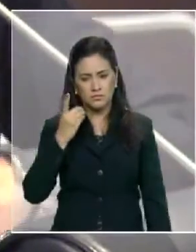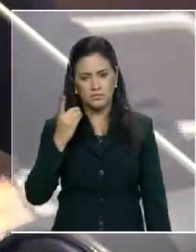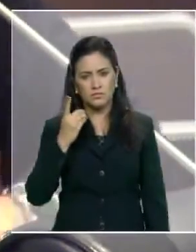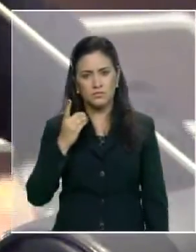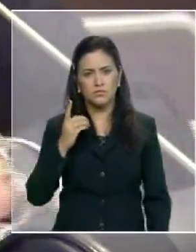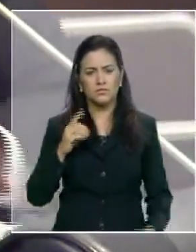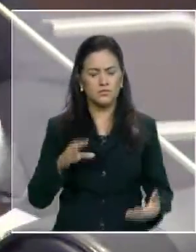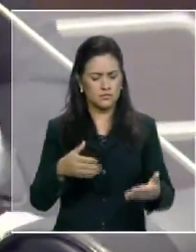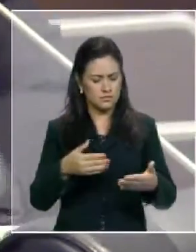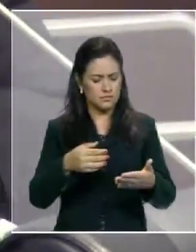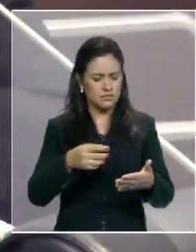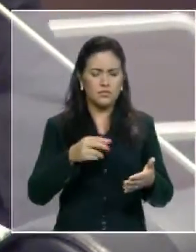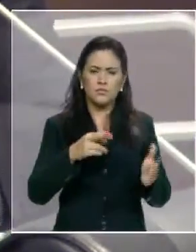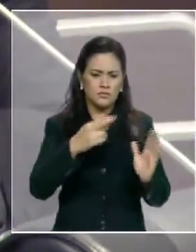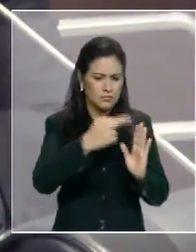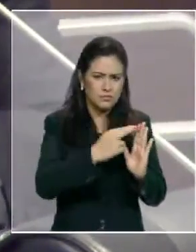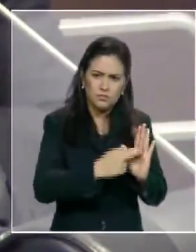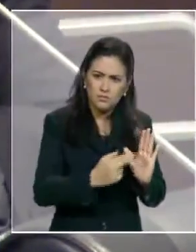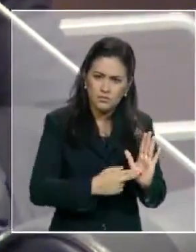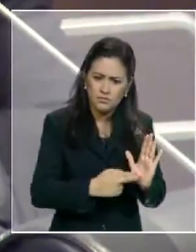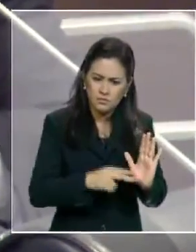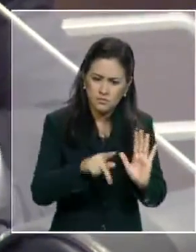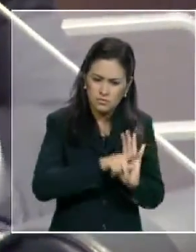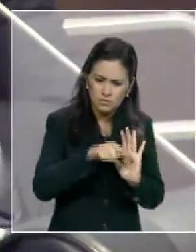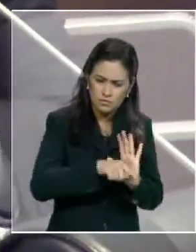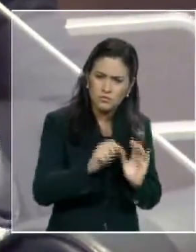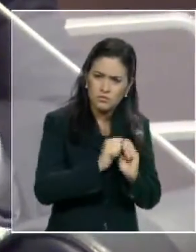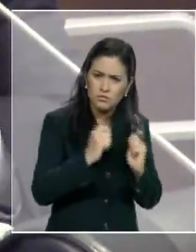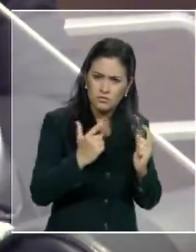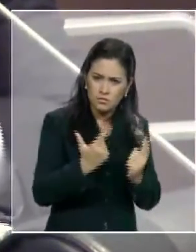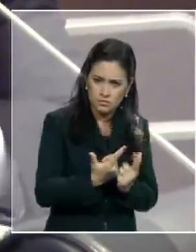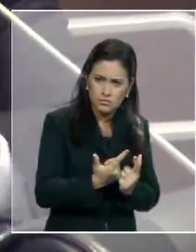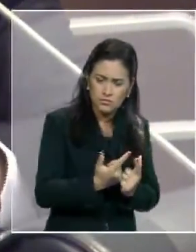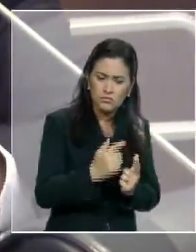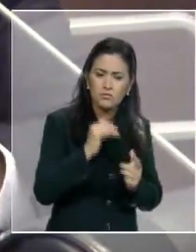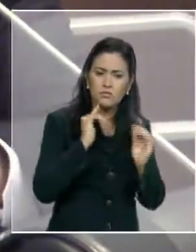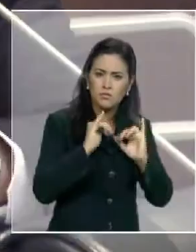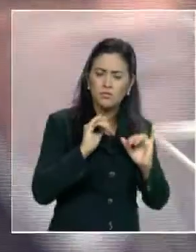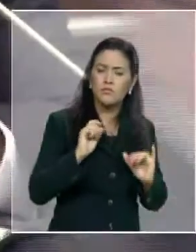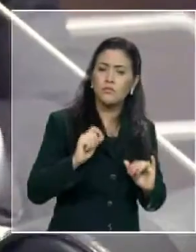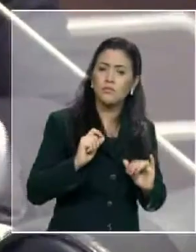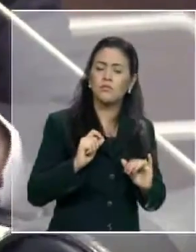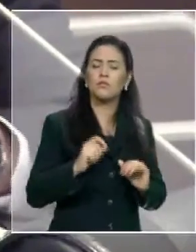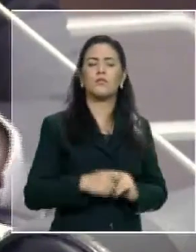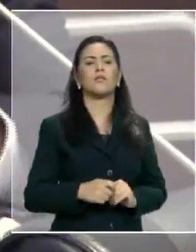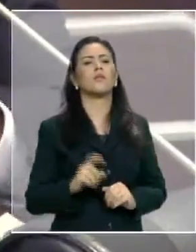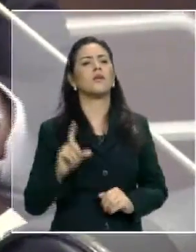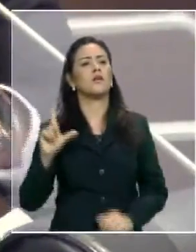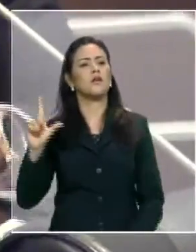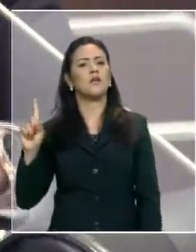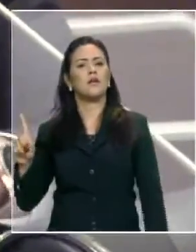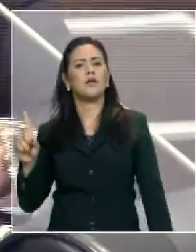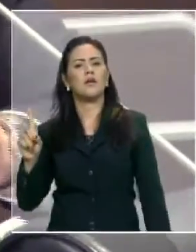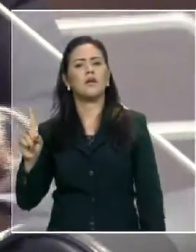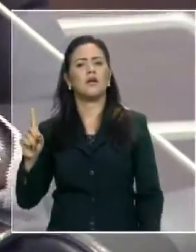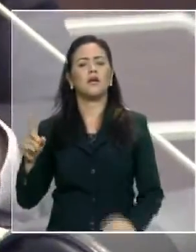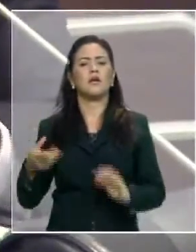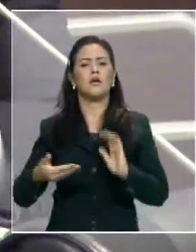da casa e disseram o seguinte: olha, lá na Câmara Federal existe um precedente disso